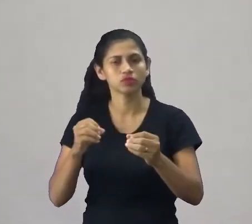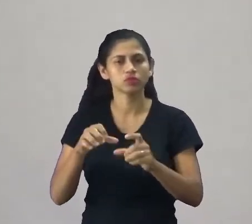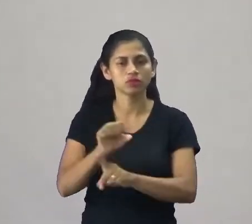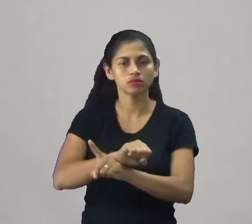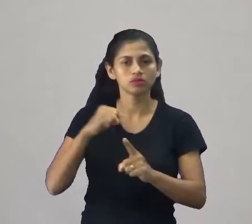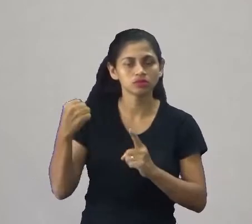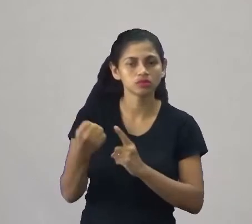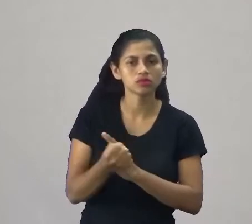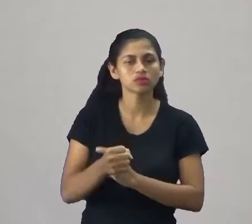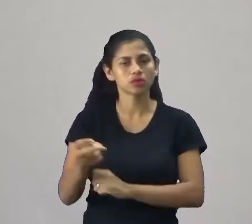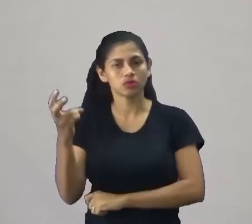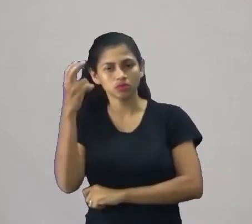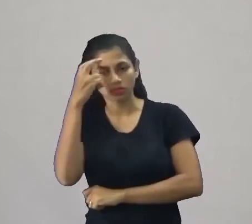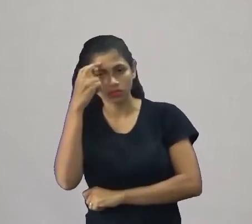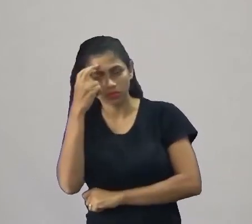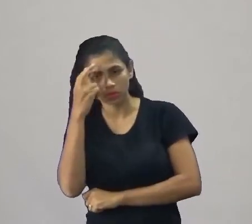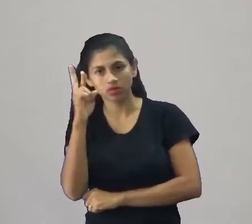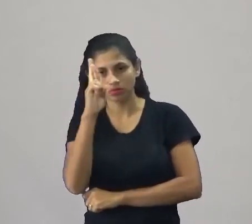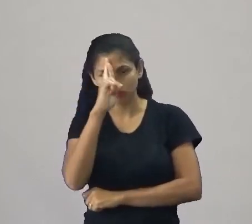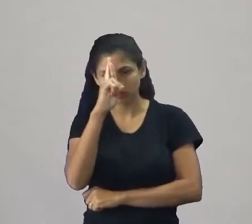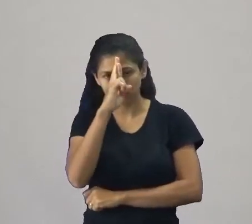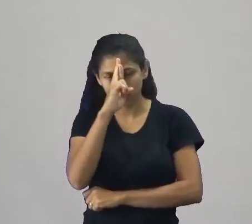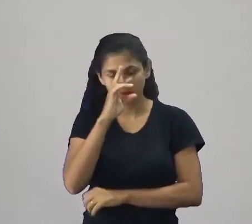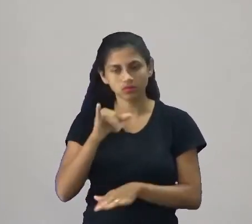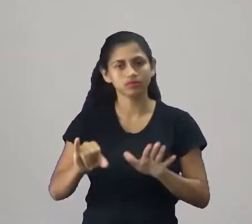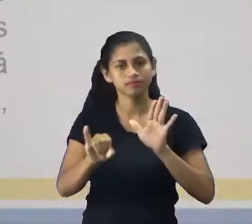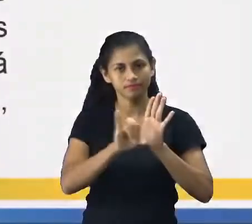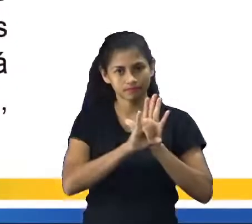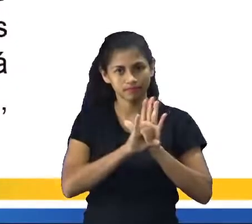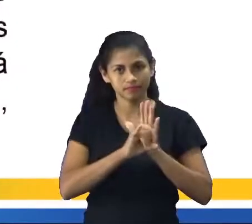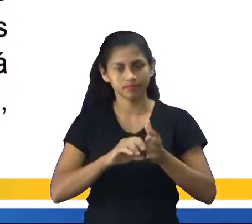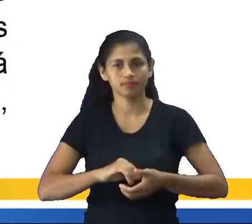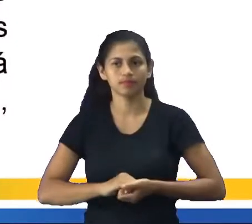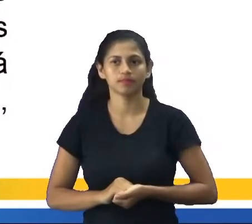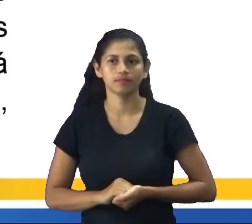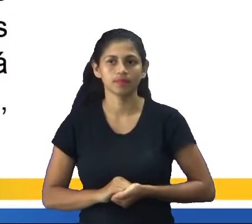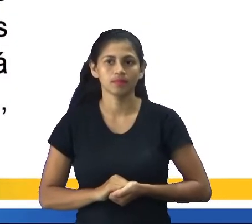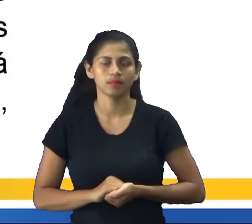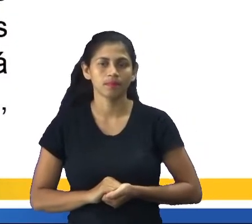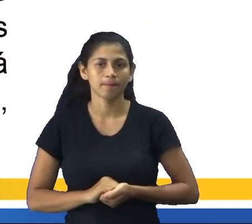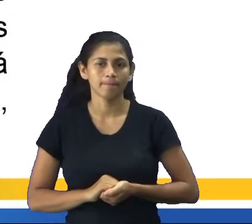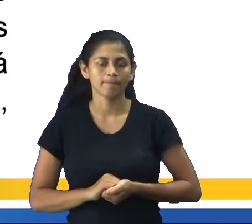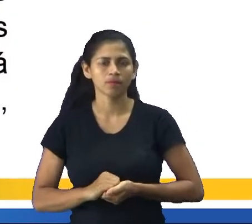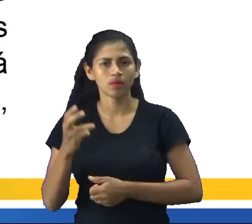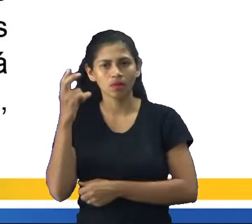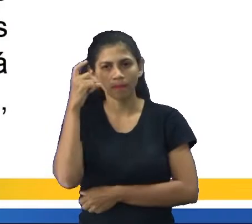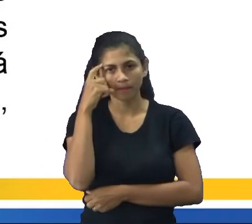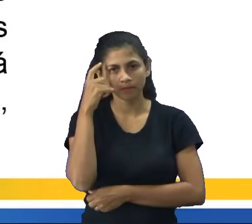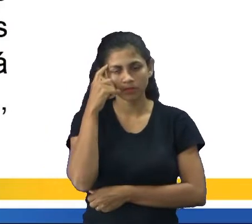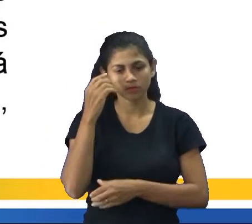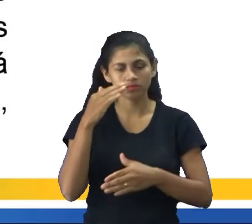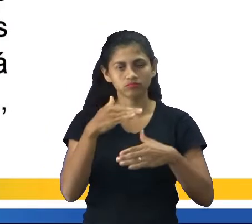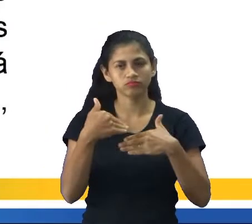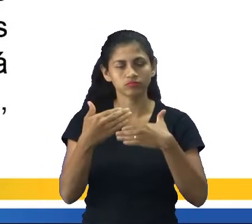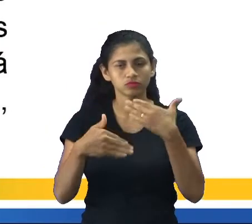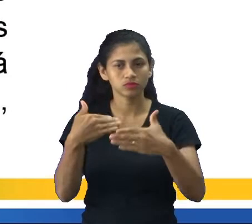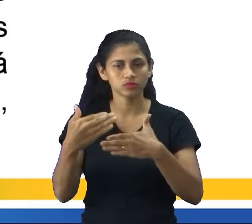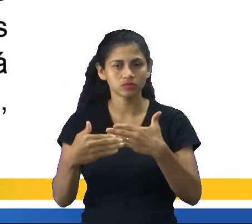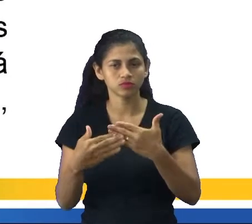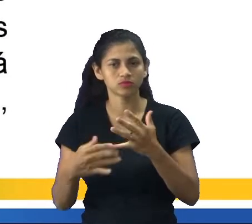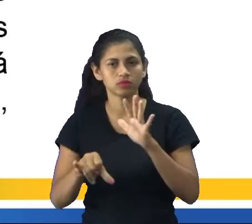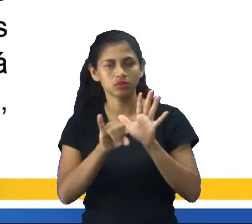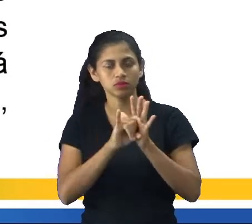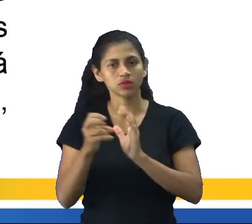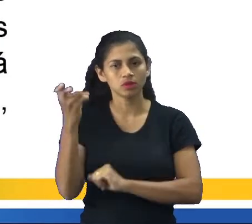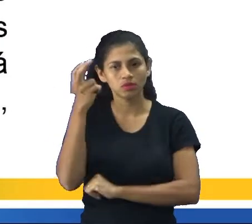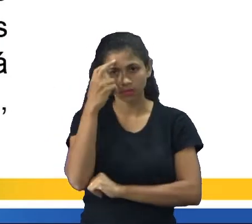social, cultural, histórico e identitário. Tranquilo? Então vamos seguir. Ademais, pensando na construção da identidade